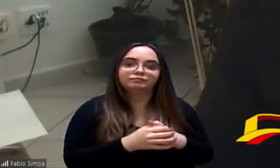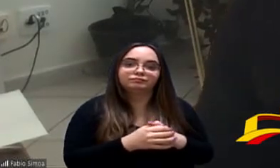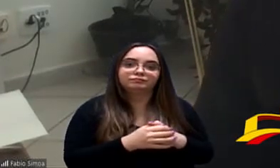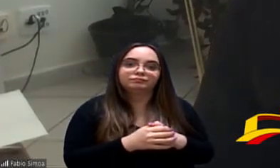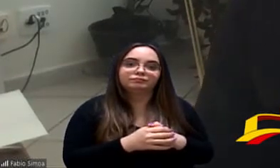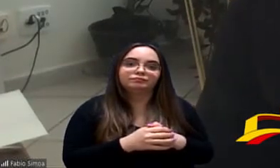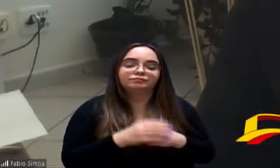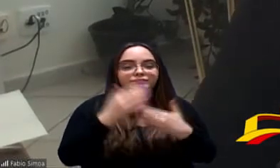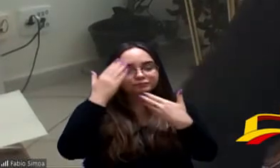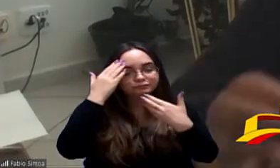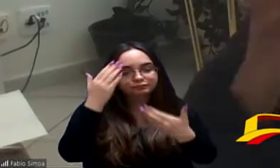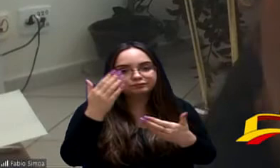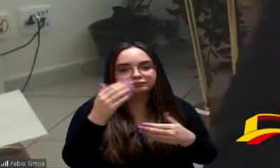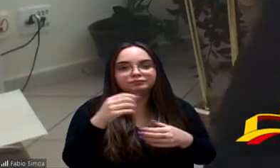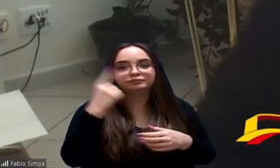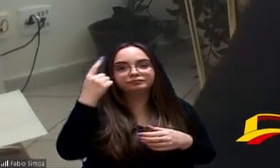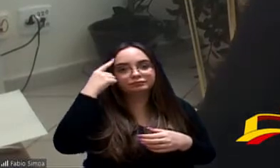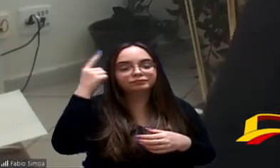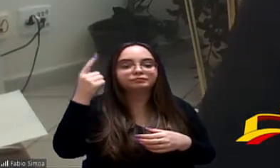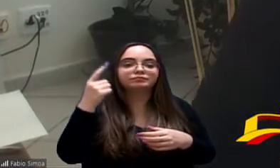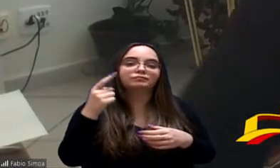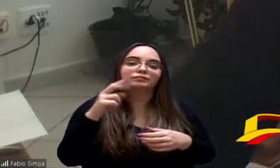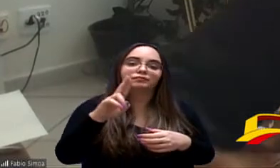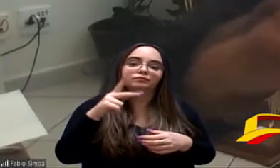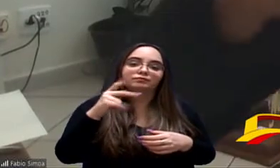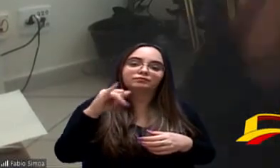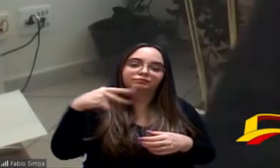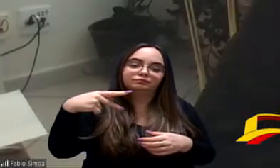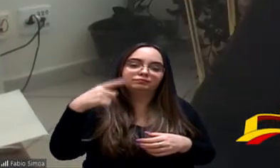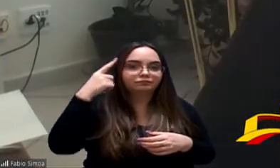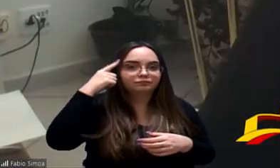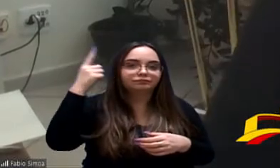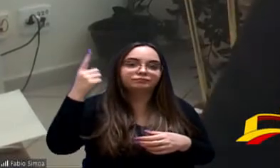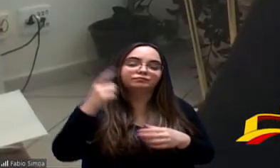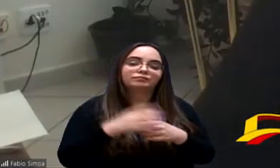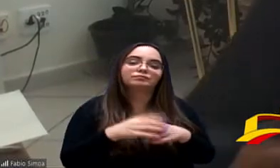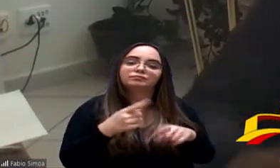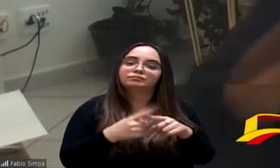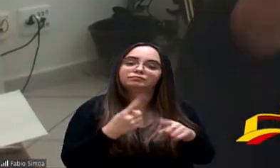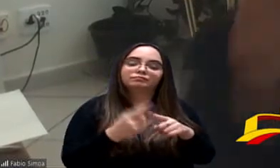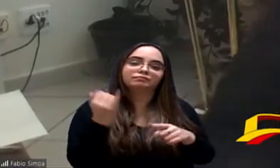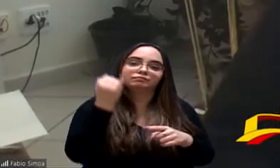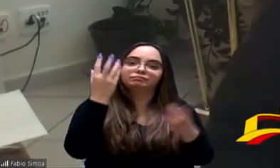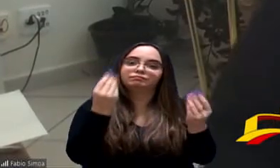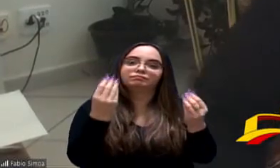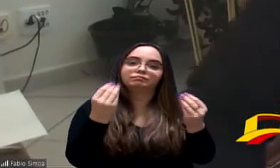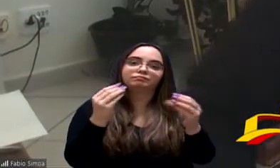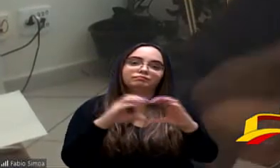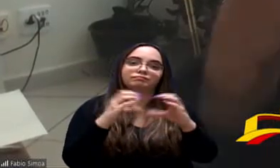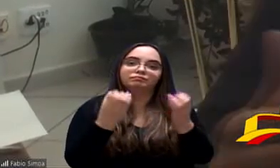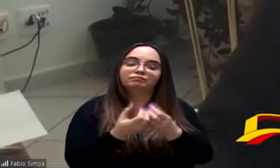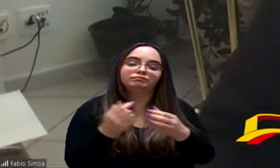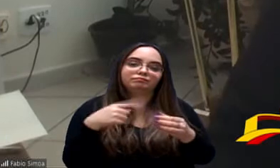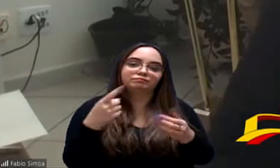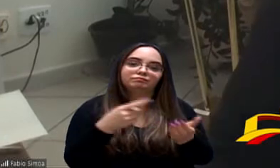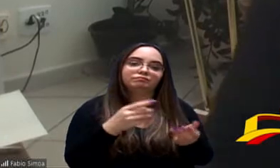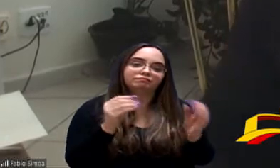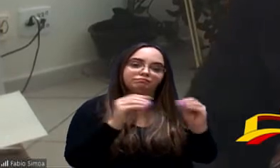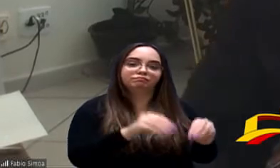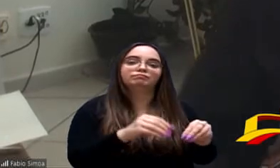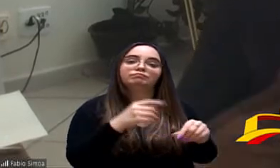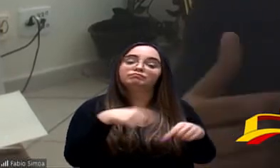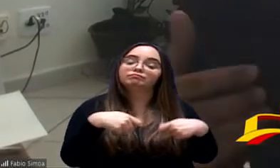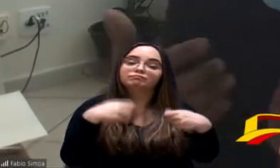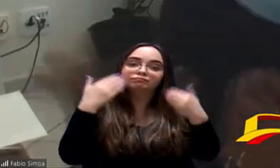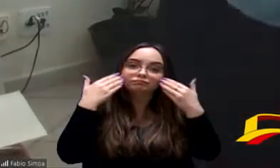Rodrigo Treviso pela essa moção, por ter lembrado aí da Unip, por ser isso é muito de extrema importância, trazer isso para casa, mostrar para a população que